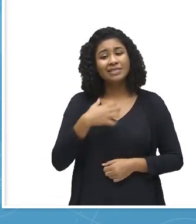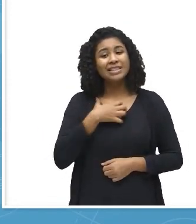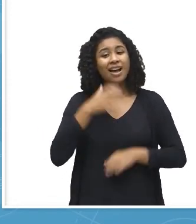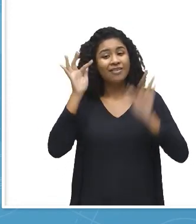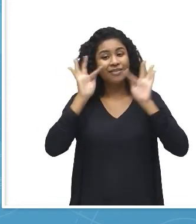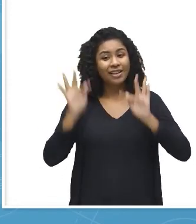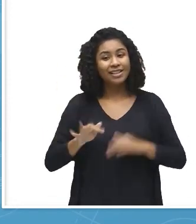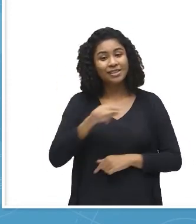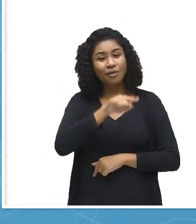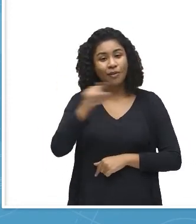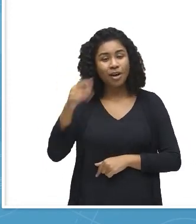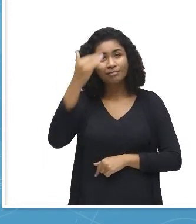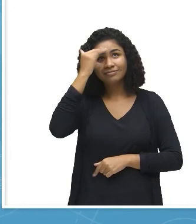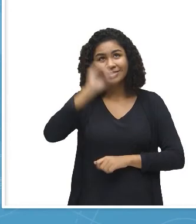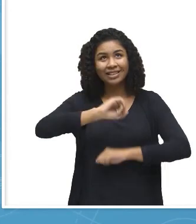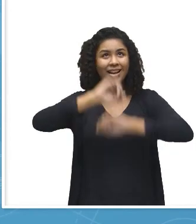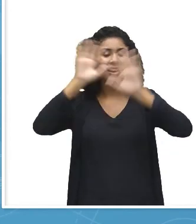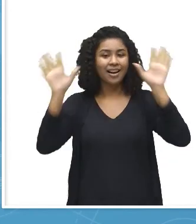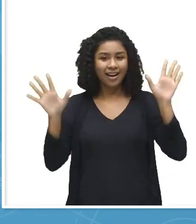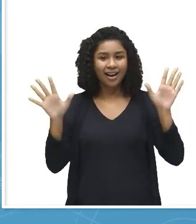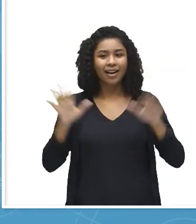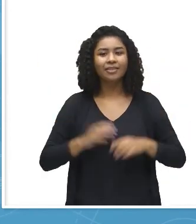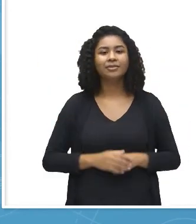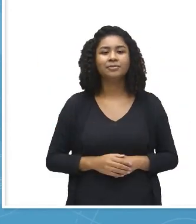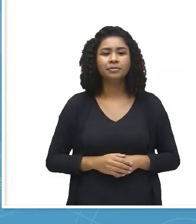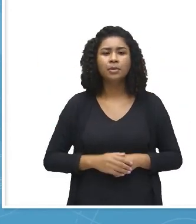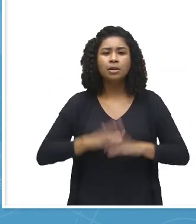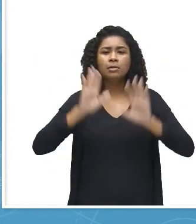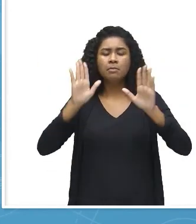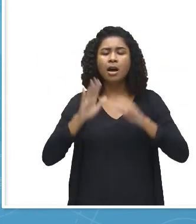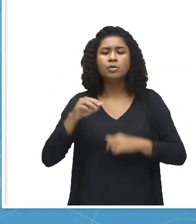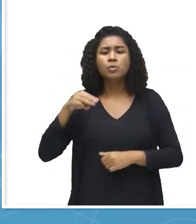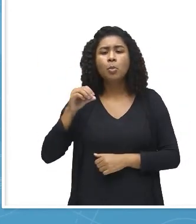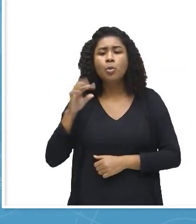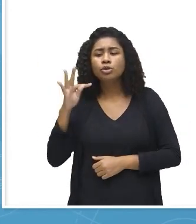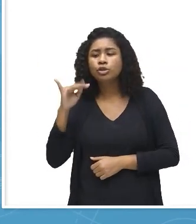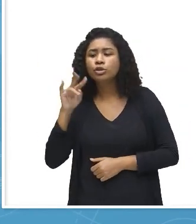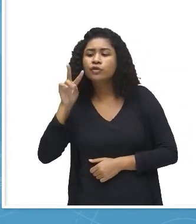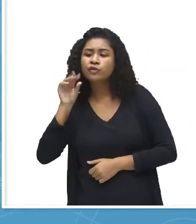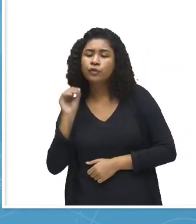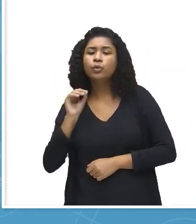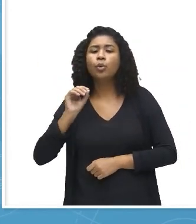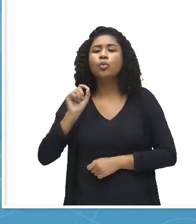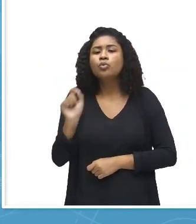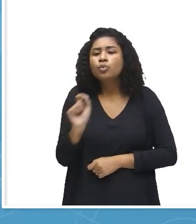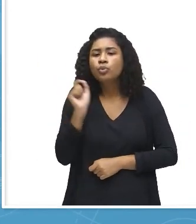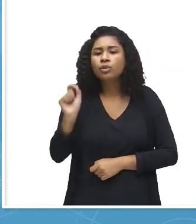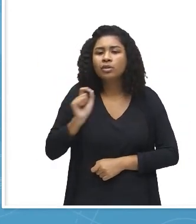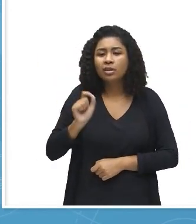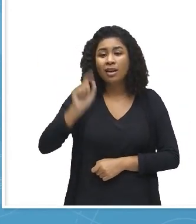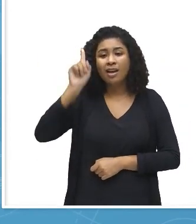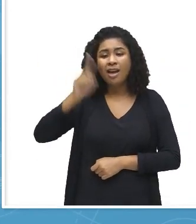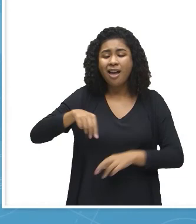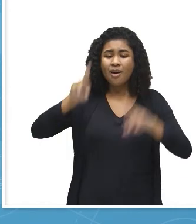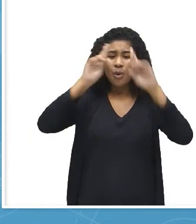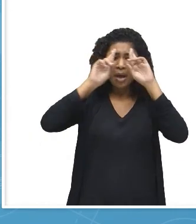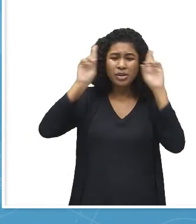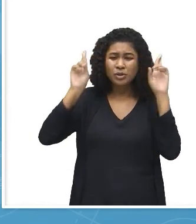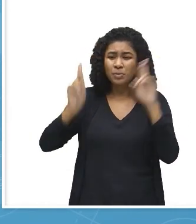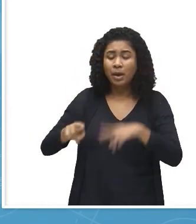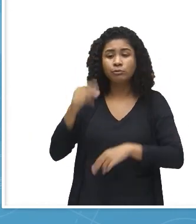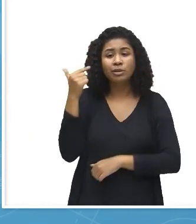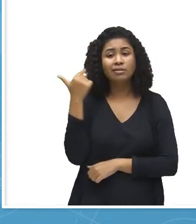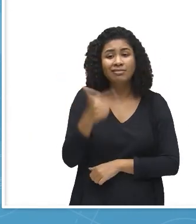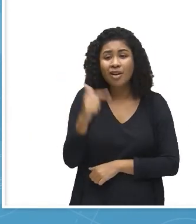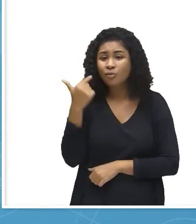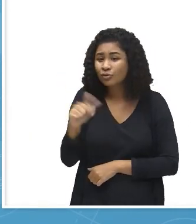o conteúdo. E uma das causas da Guerra dos Cipayos é justamente essa questão do desrespeito dos ingleses, das